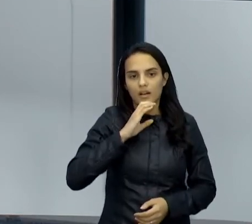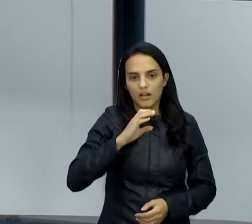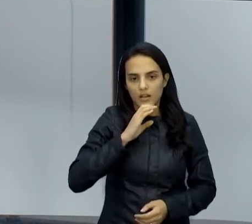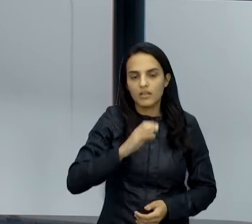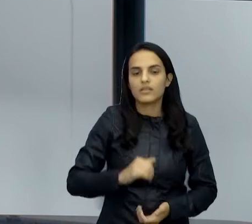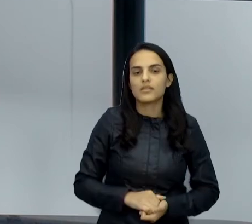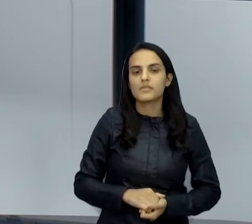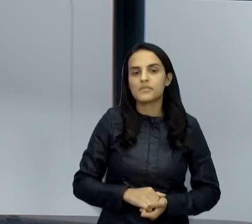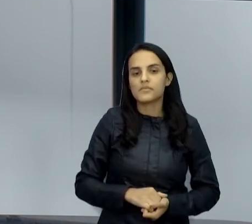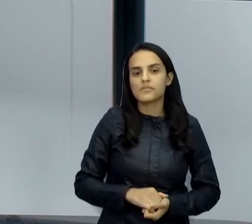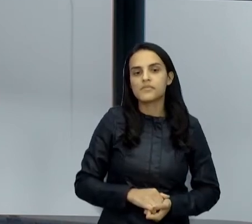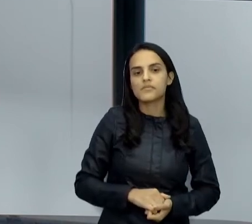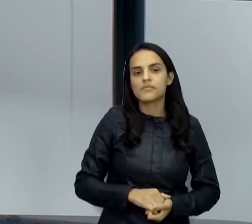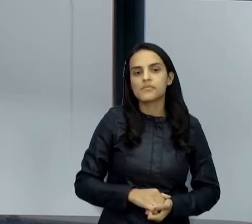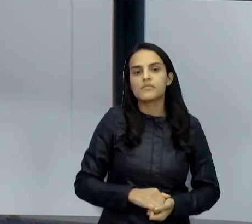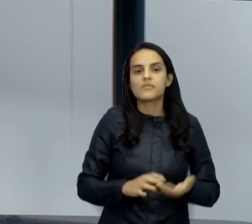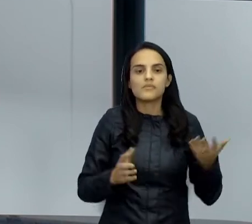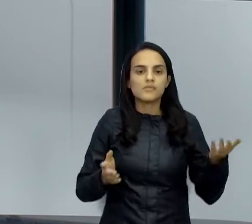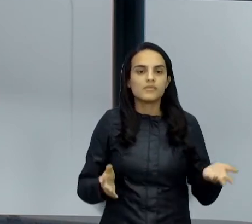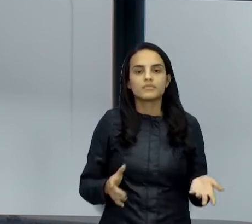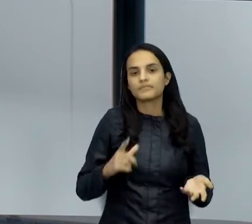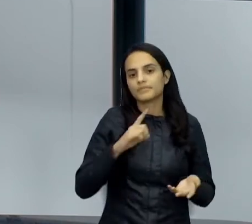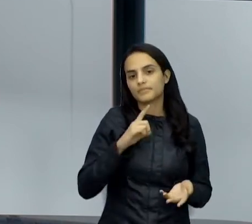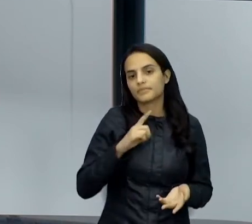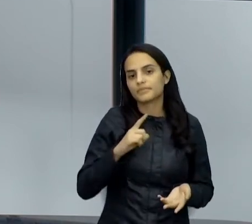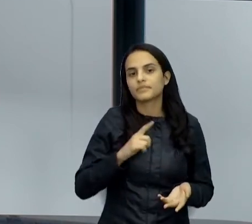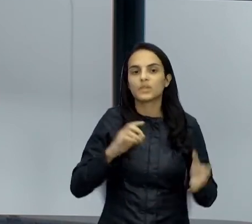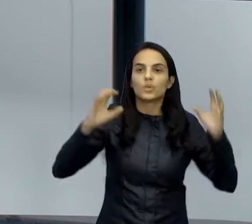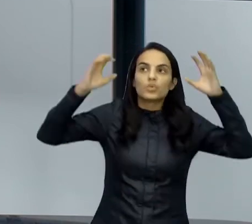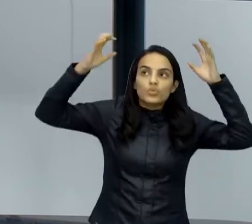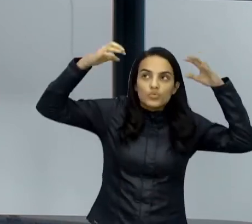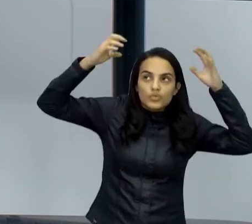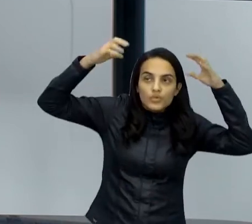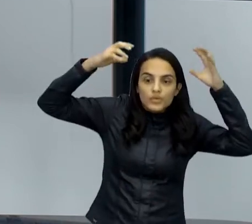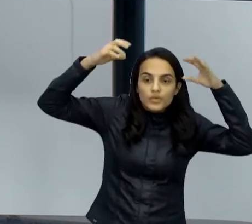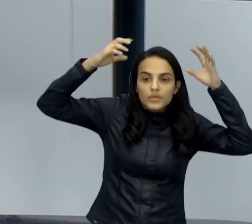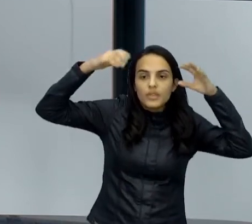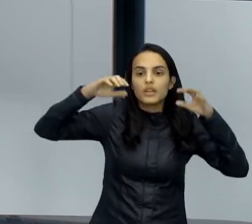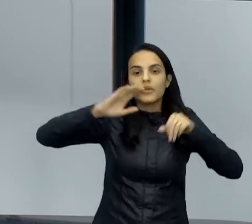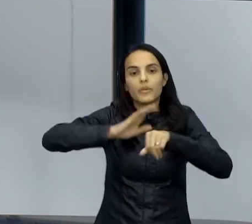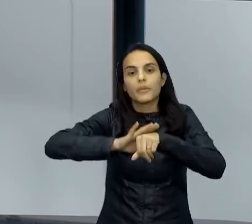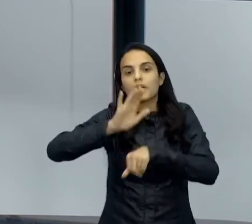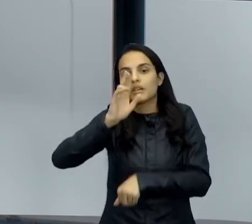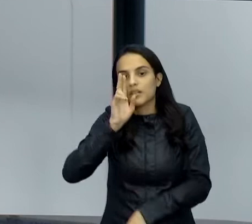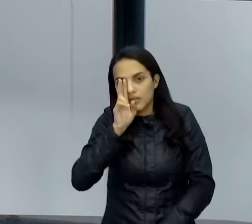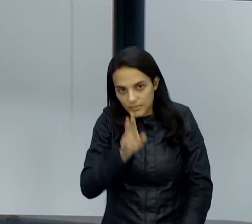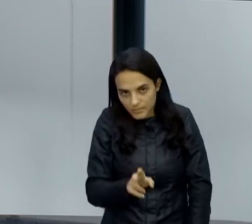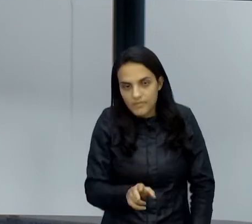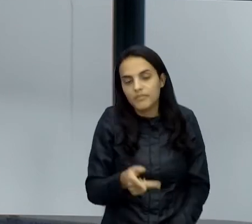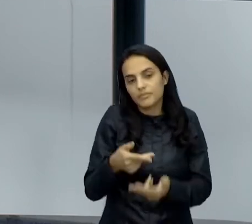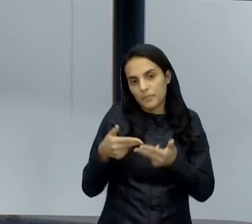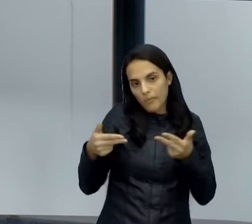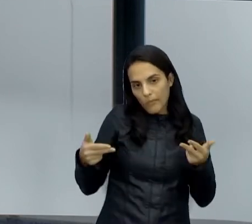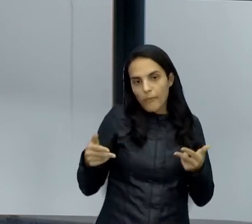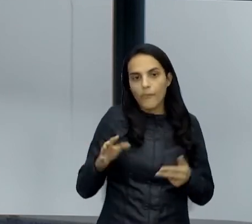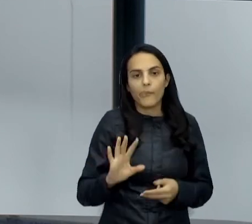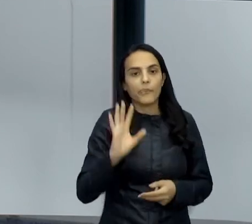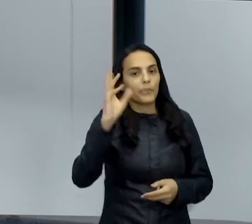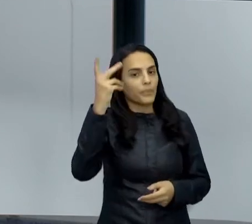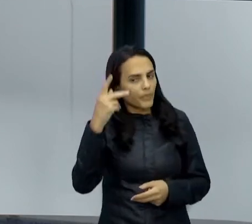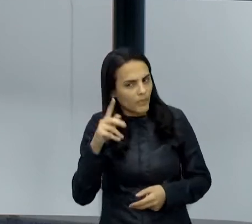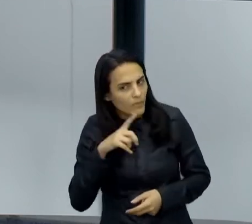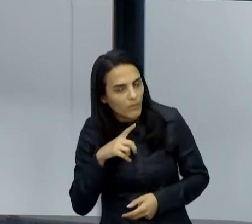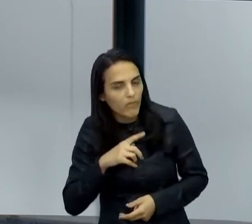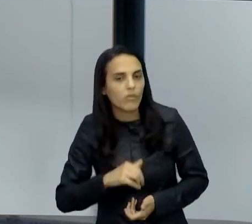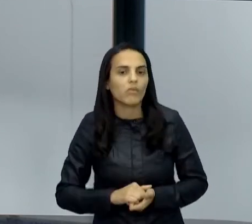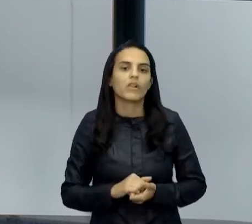converte eletricidade em calor? Será que tem o chuveiro dela ficou mais potente? Então são essas coisas. Será que ela adquiriu